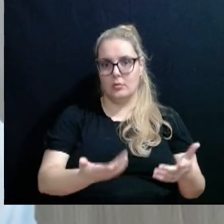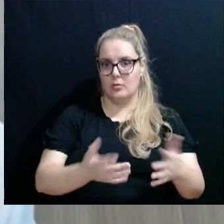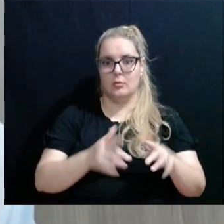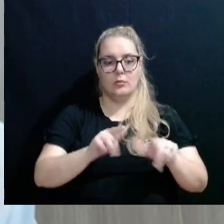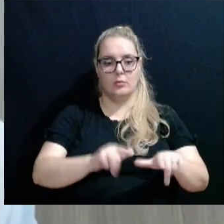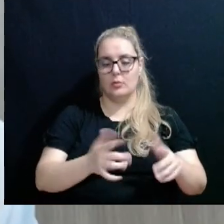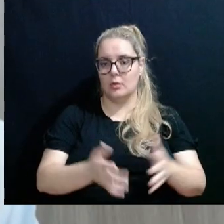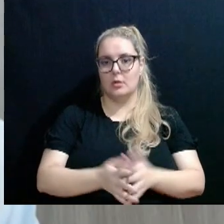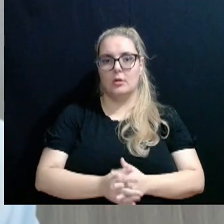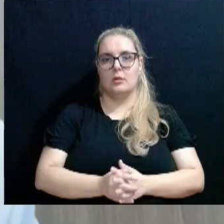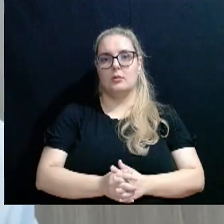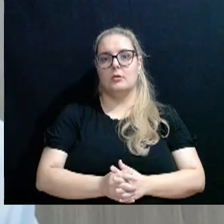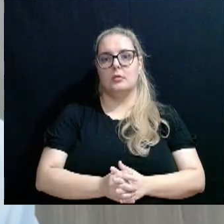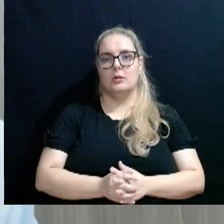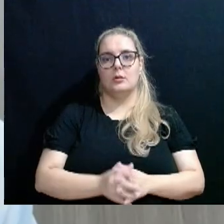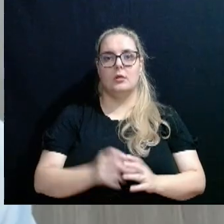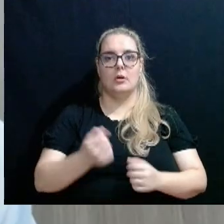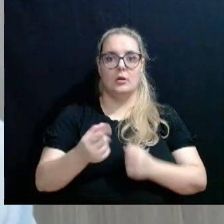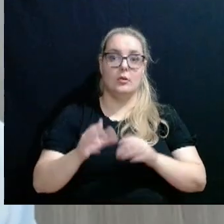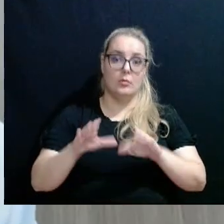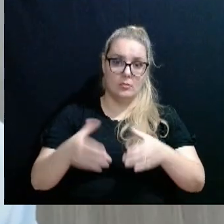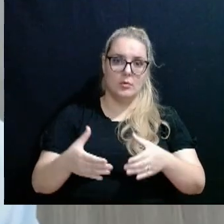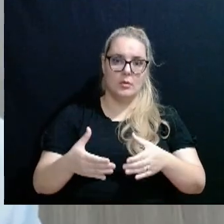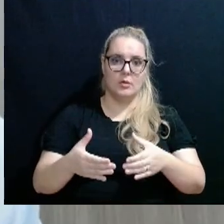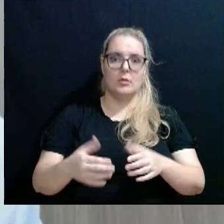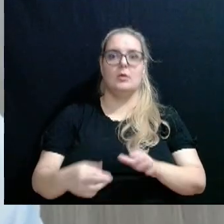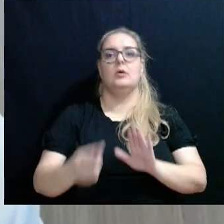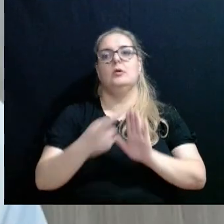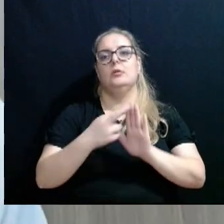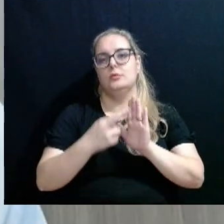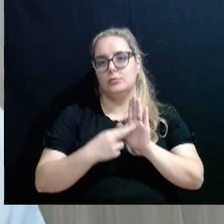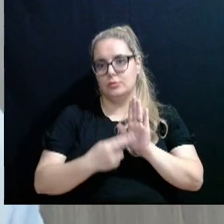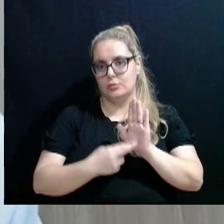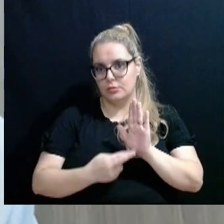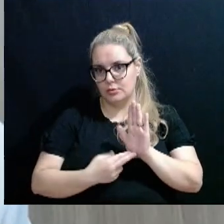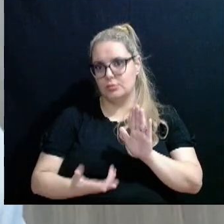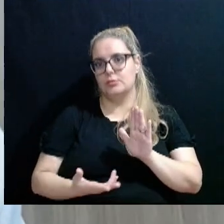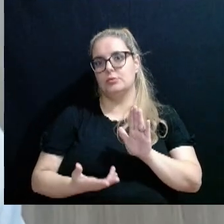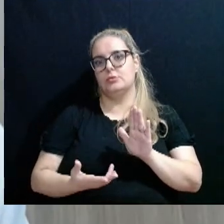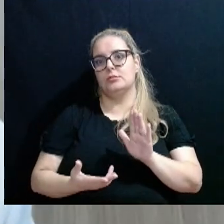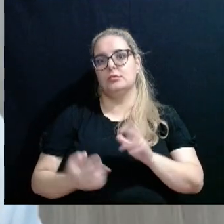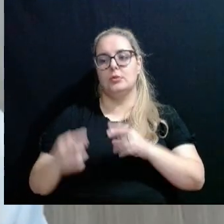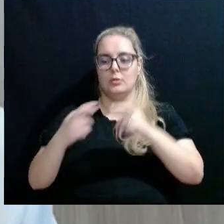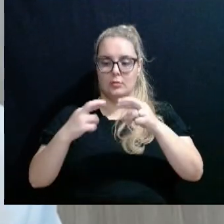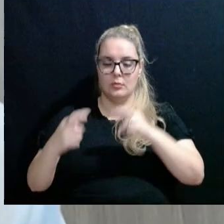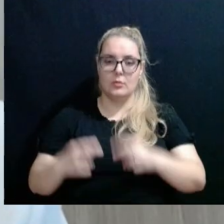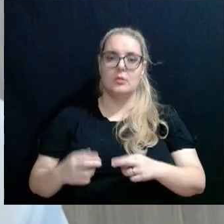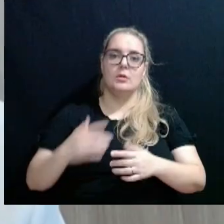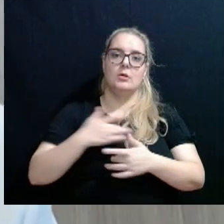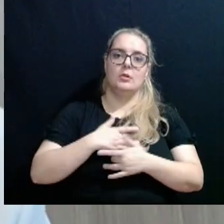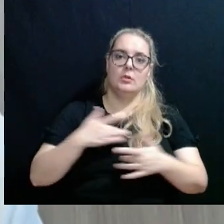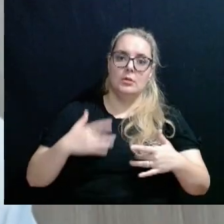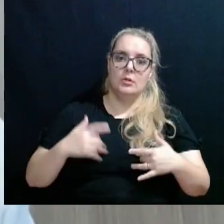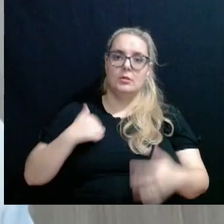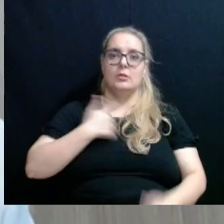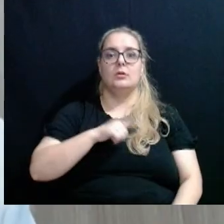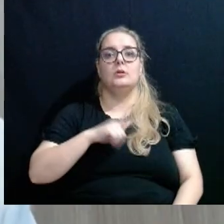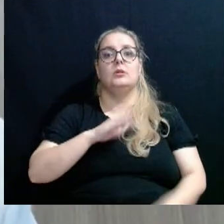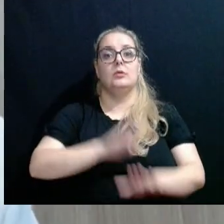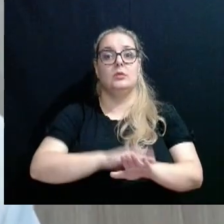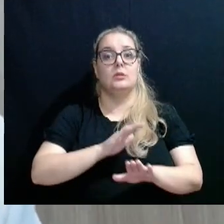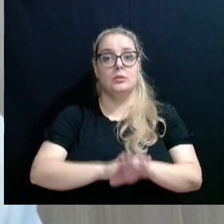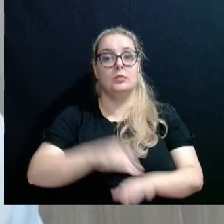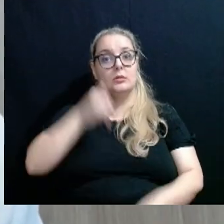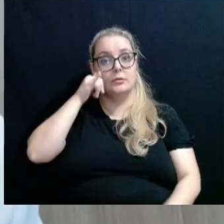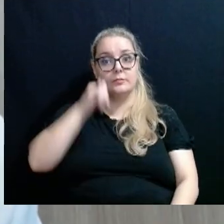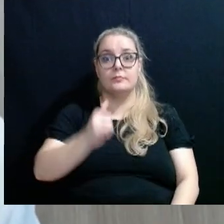algum local ou em alguma comunidade, seguir as orientações da vigilância em saúde. A